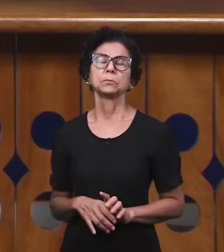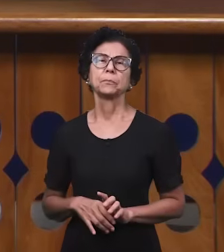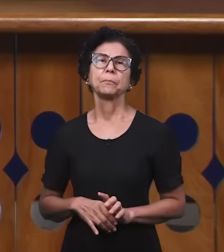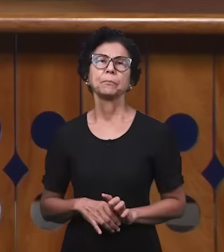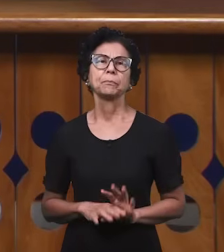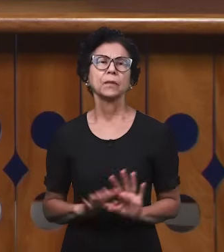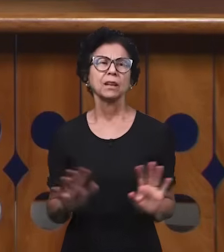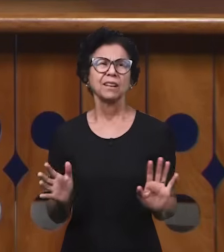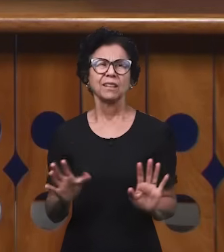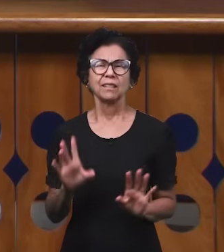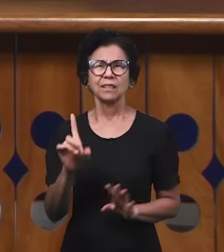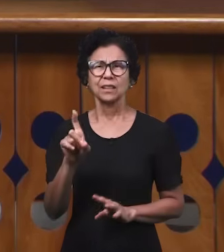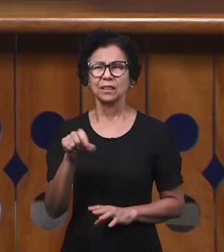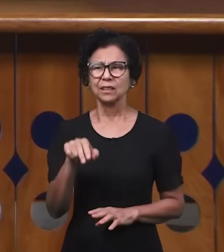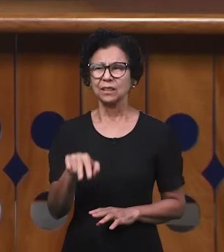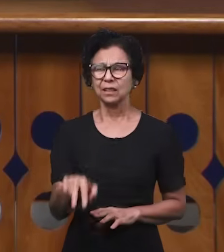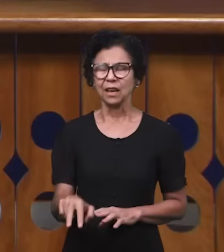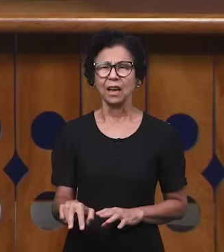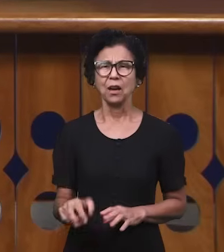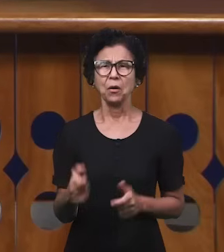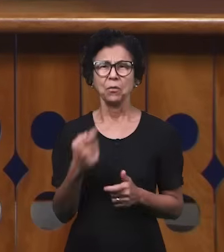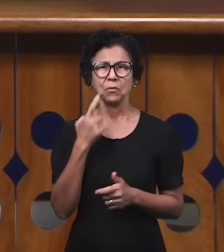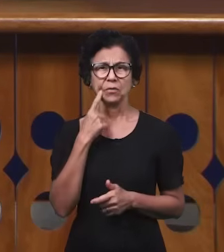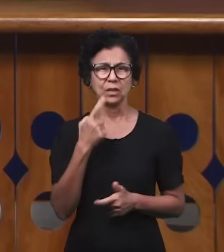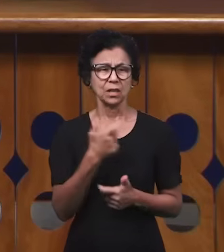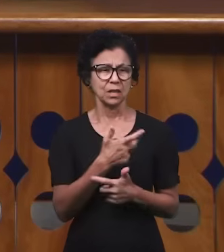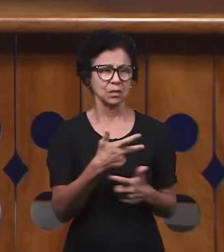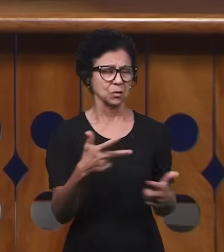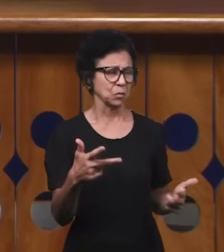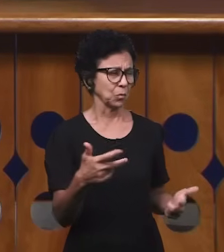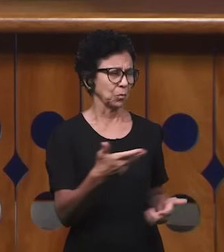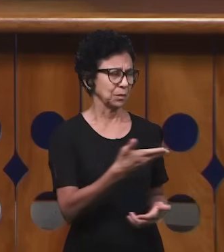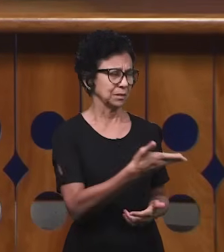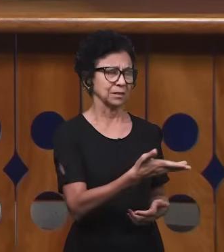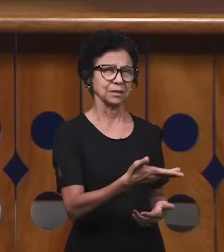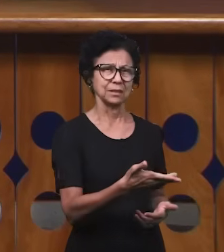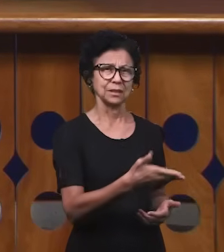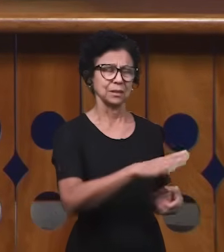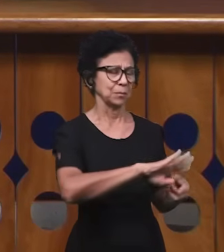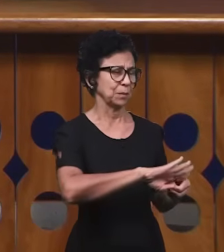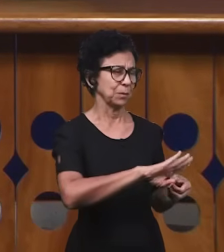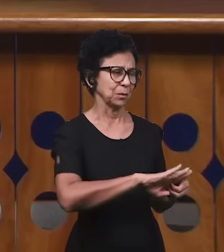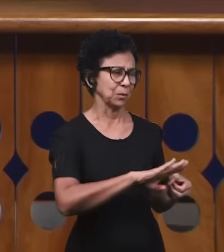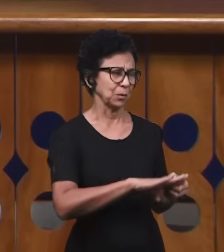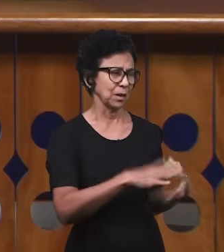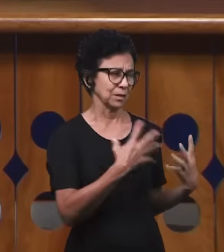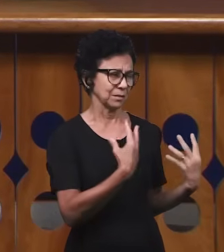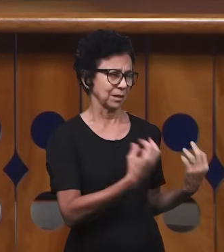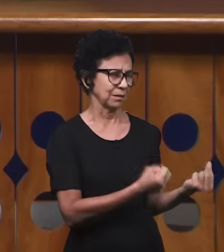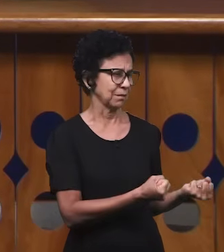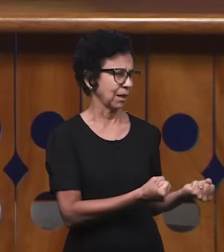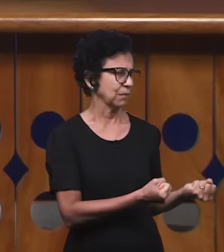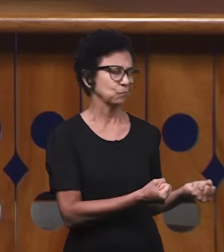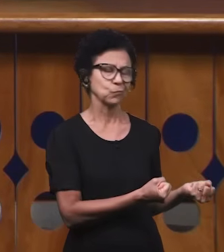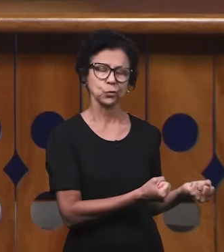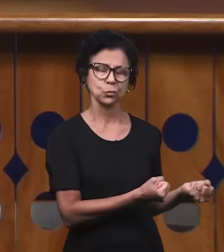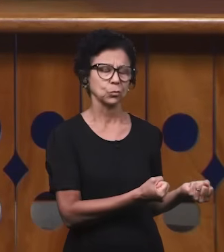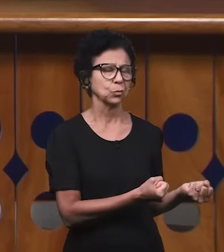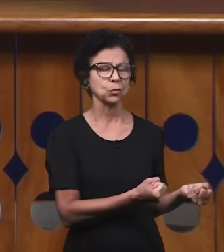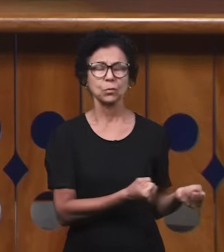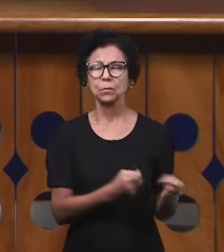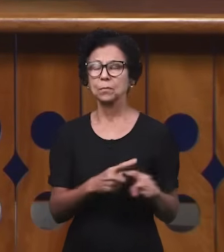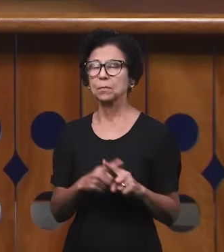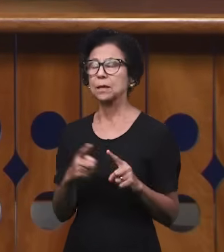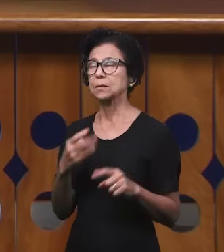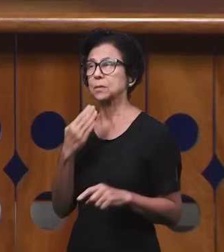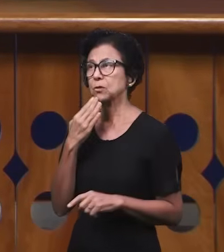se conformava com o mundo na qual ele vivia, mas buscava a sabedoria divina em oração